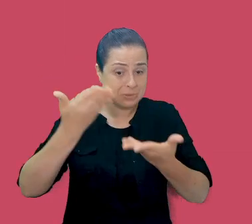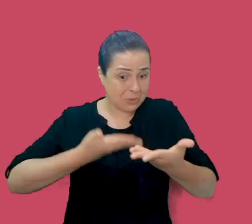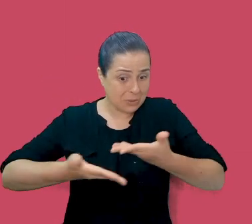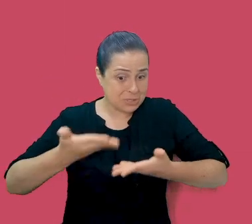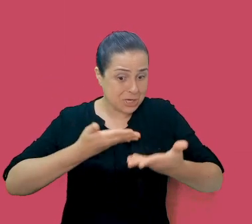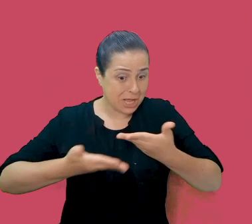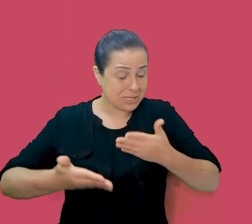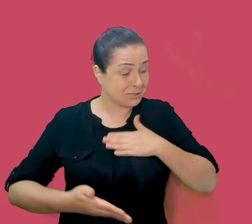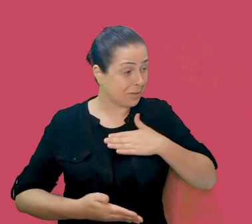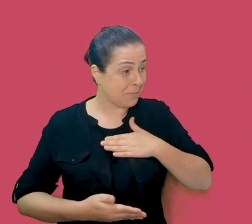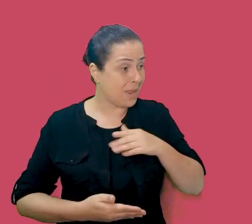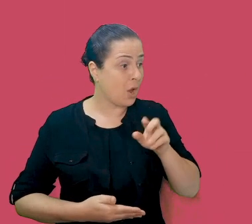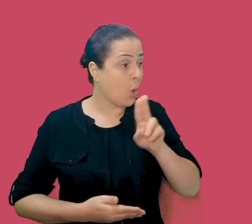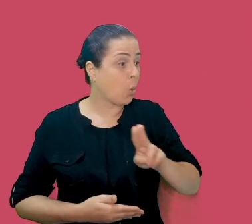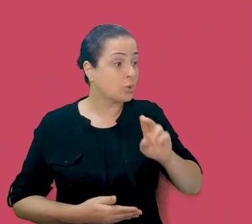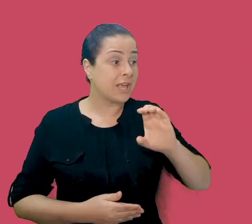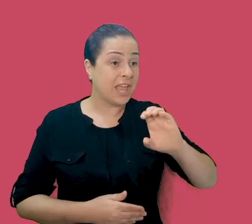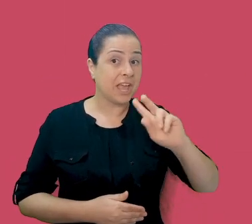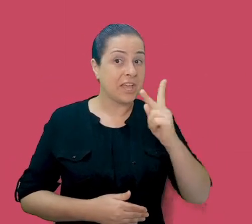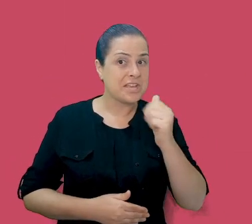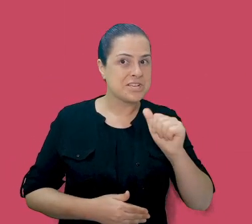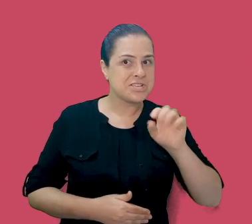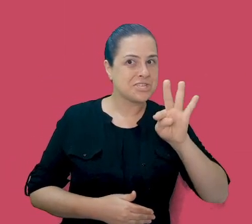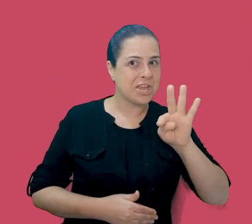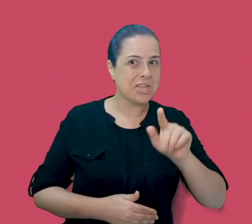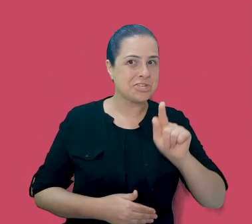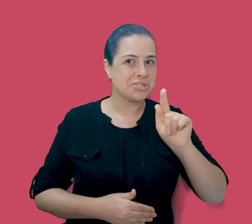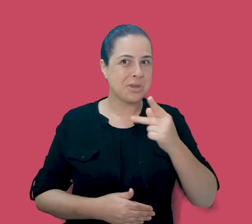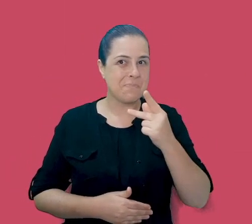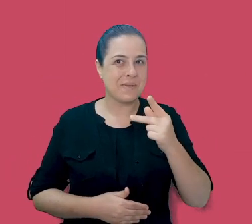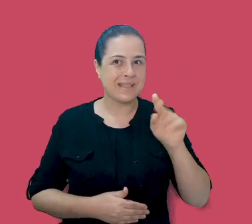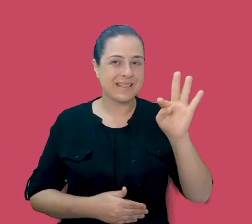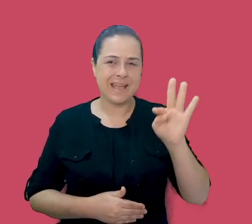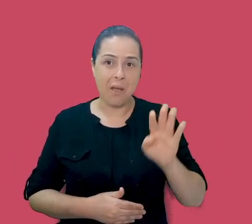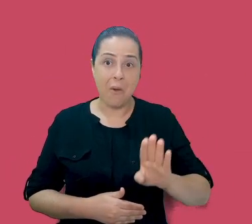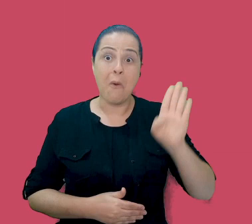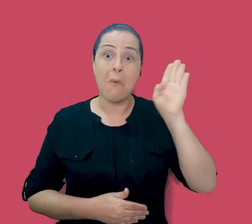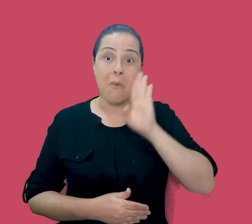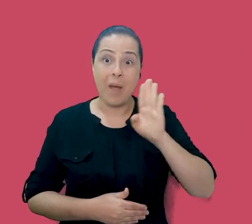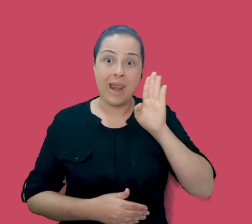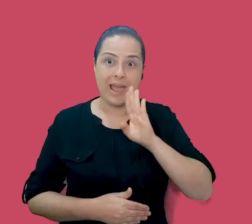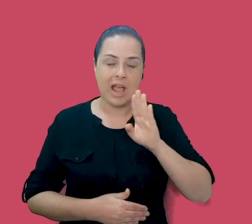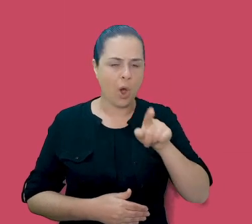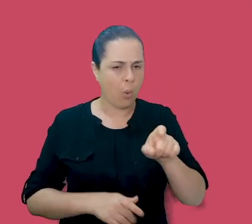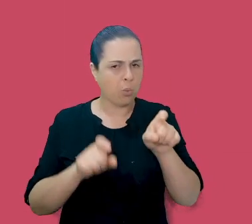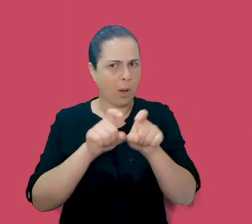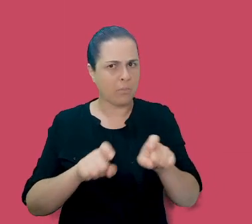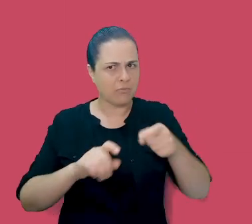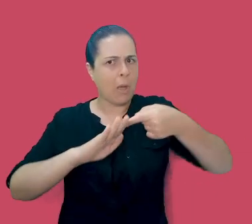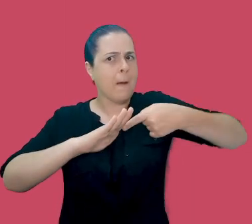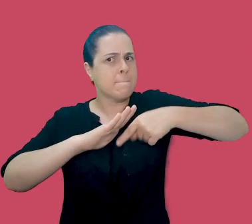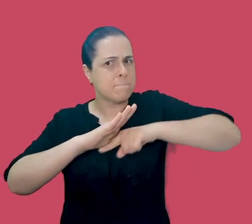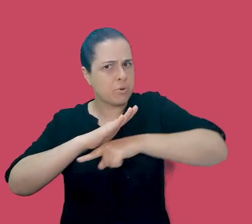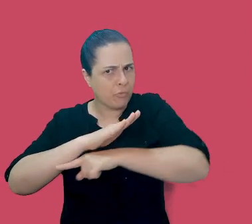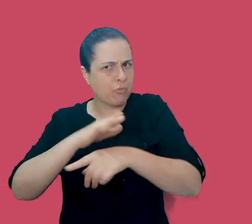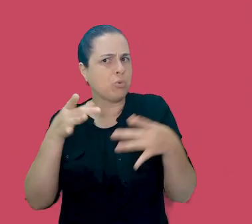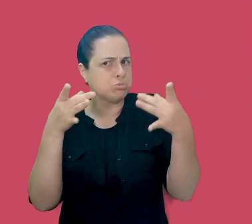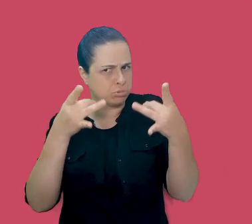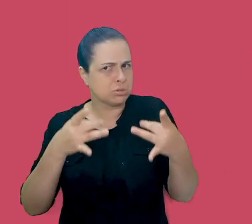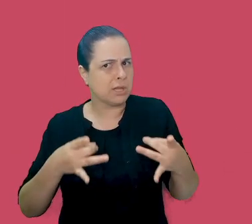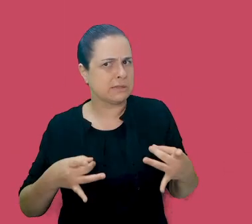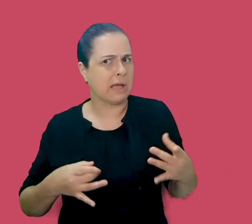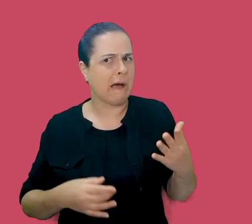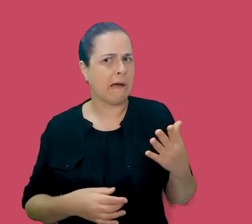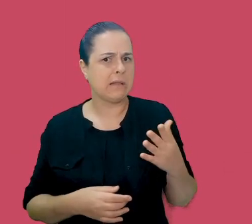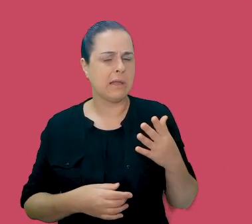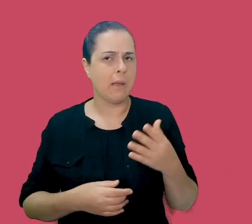que é louco, né? Que é muito interessante. Então, eu acho que é muito legal você ver a profundidade com que ele faz, né? Então, assim, outra coisa que eu estou